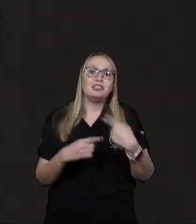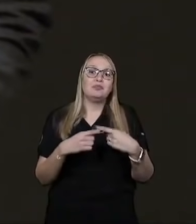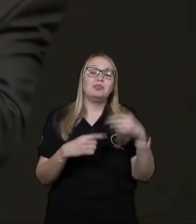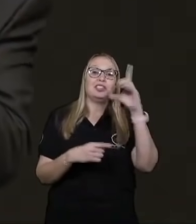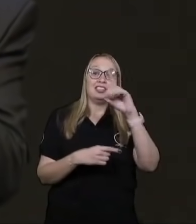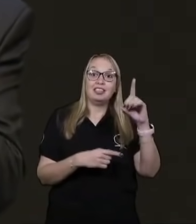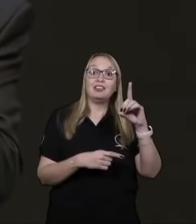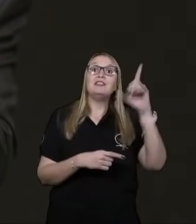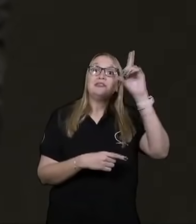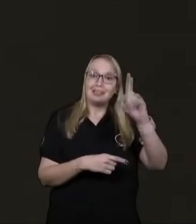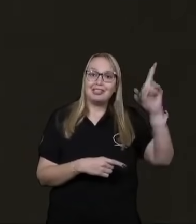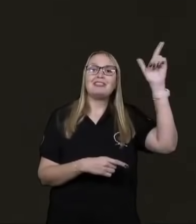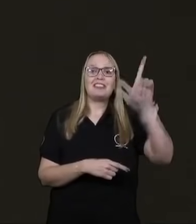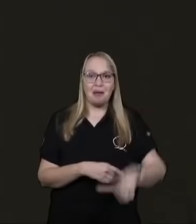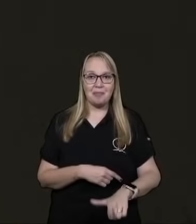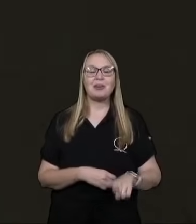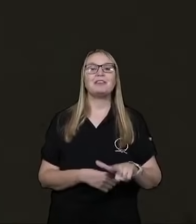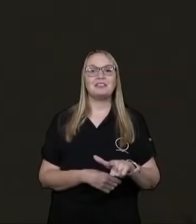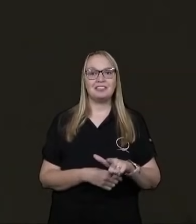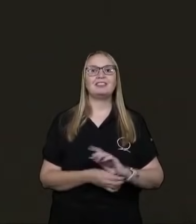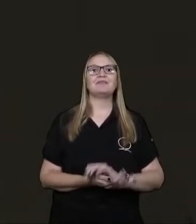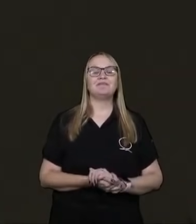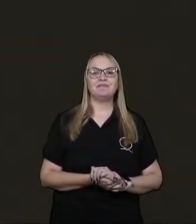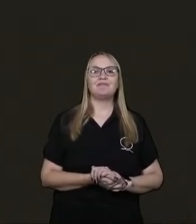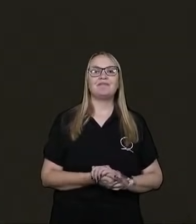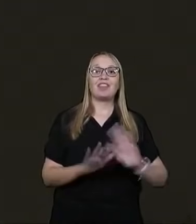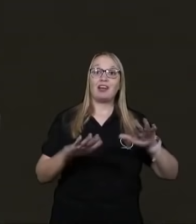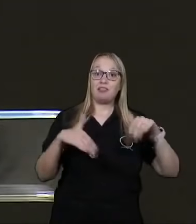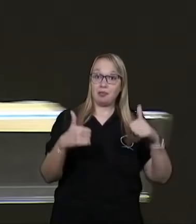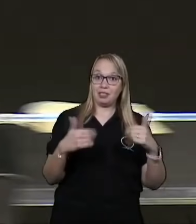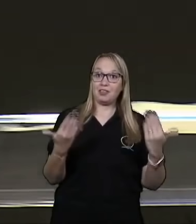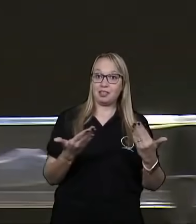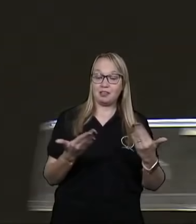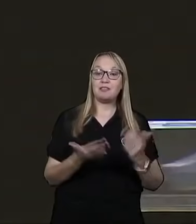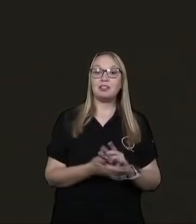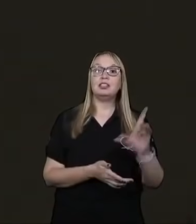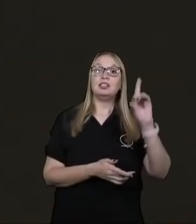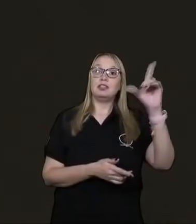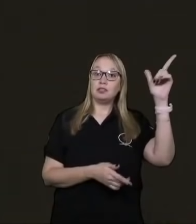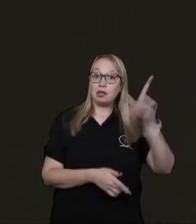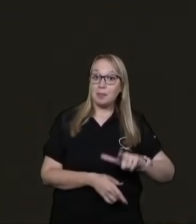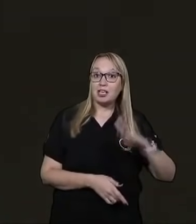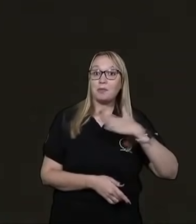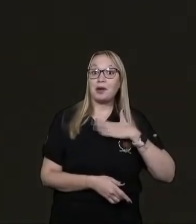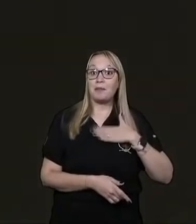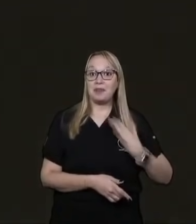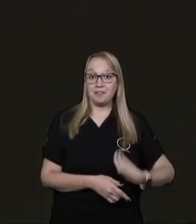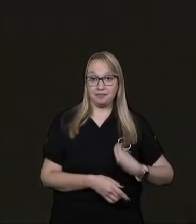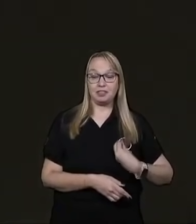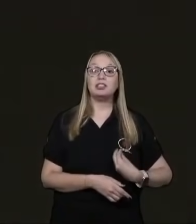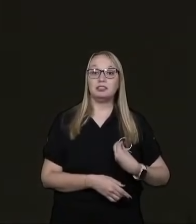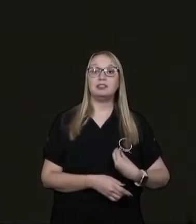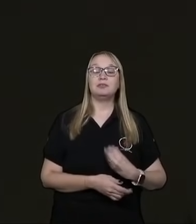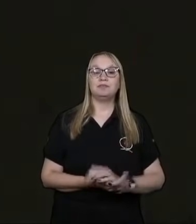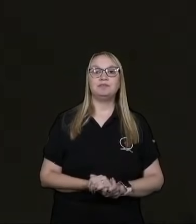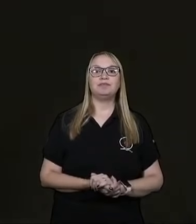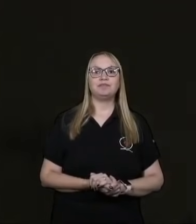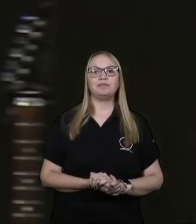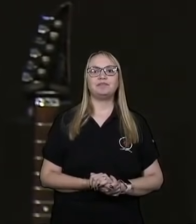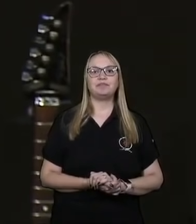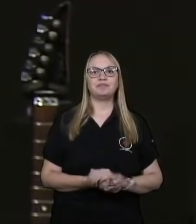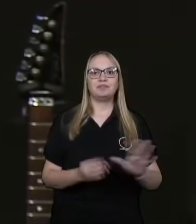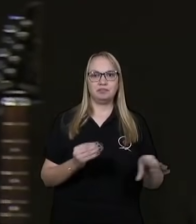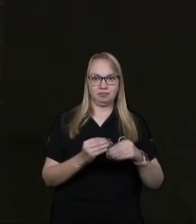Deus olha aí vamos lá e agora você vai melhorar isso você vai ver Deus tem mais para minha vida no meu sinal